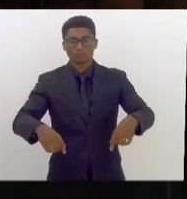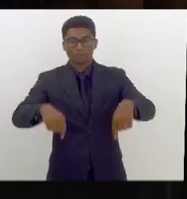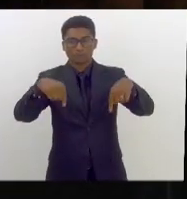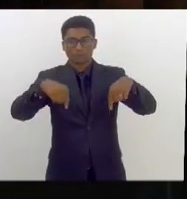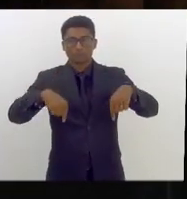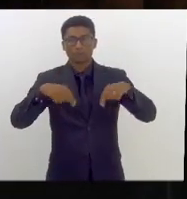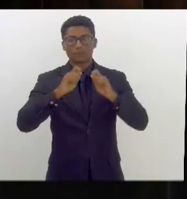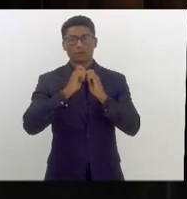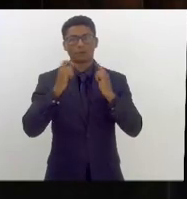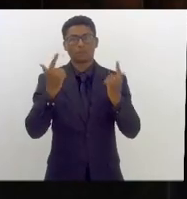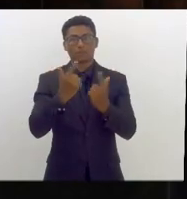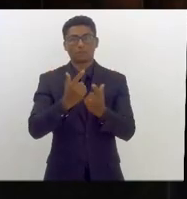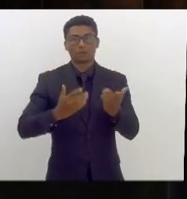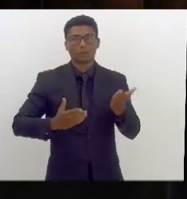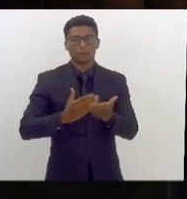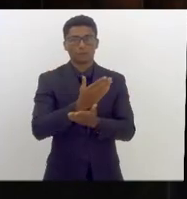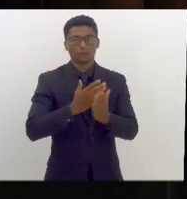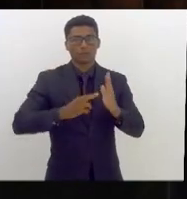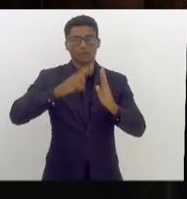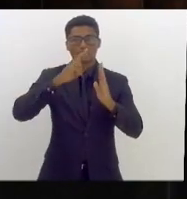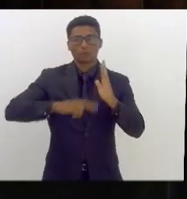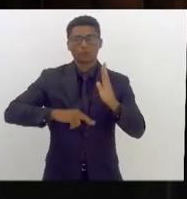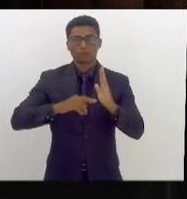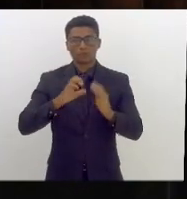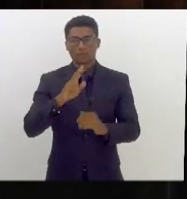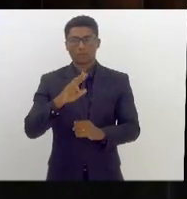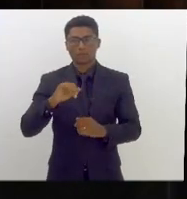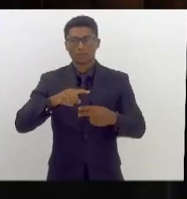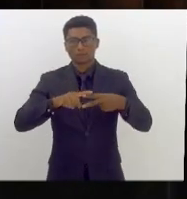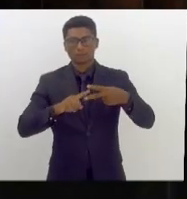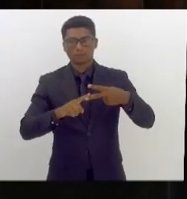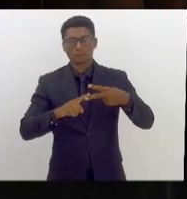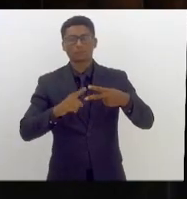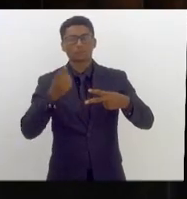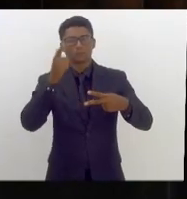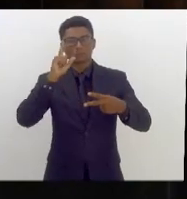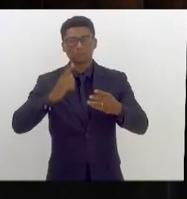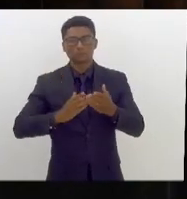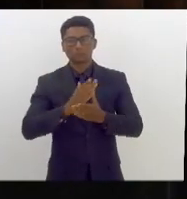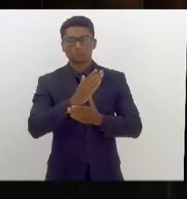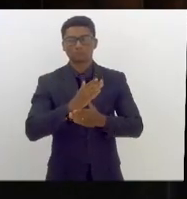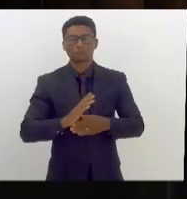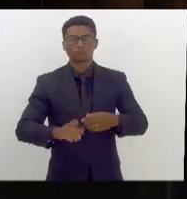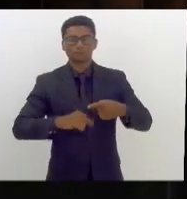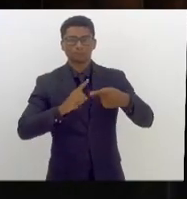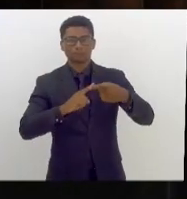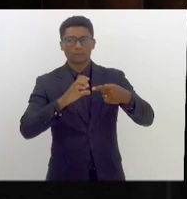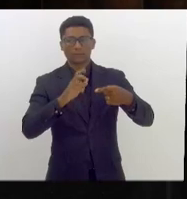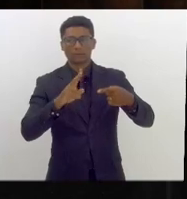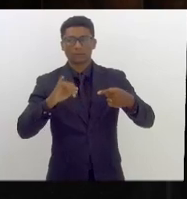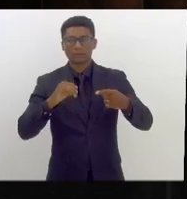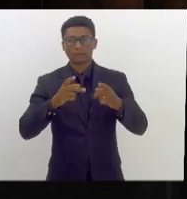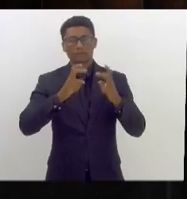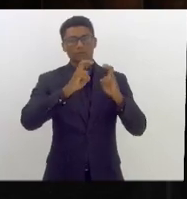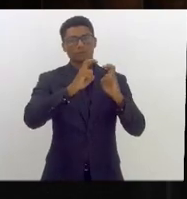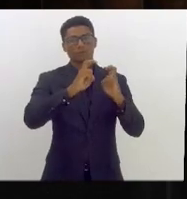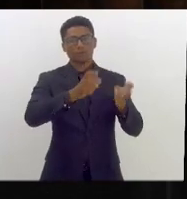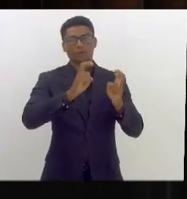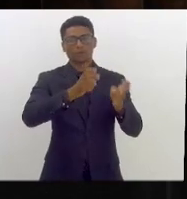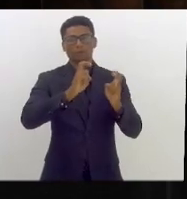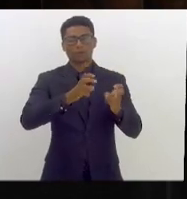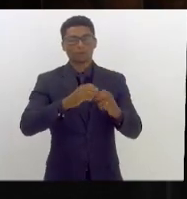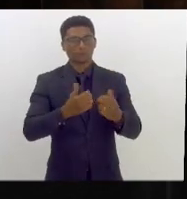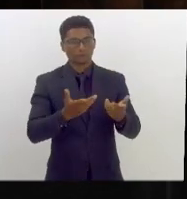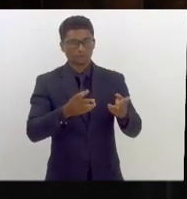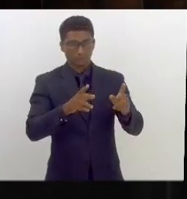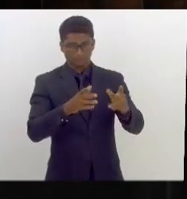aprovar o relatório das duas CPIs tratadas aqui. Tanto a CPI dos trens, que para a nossa